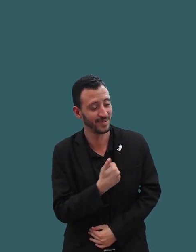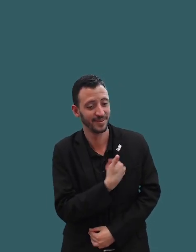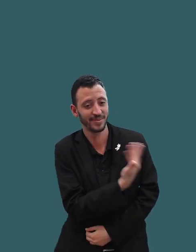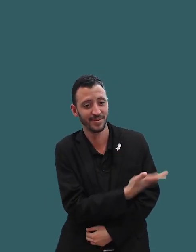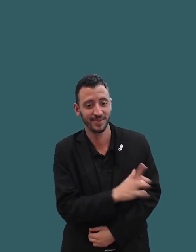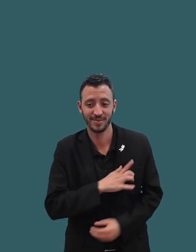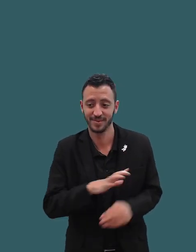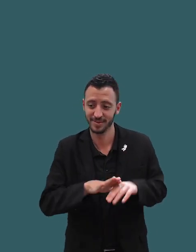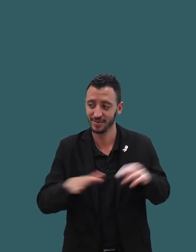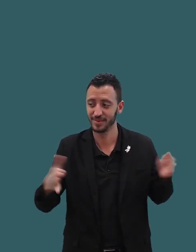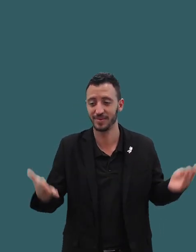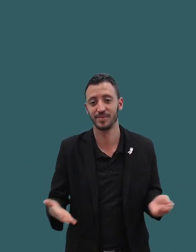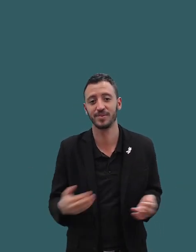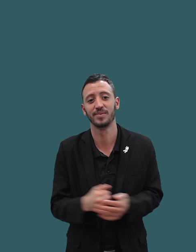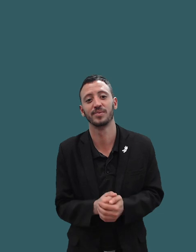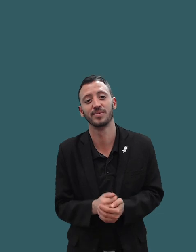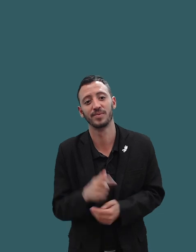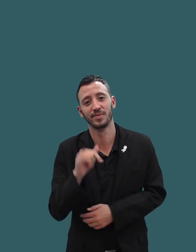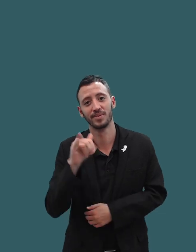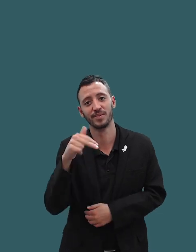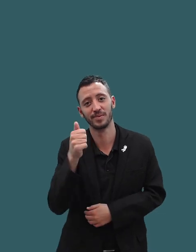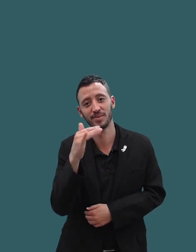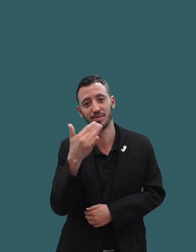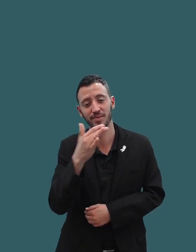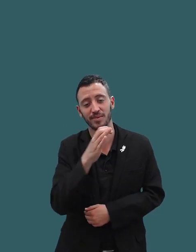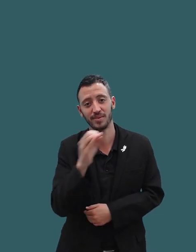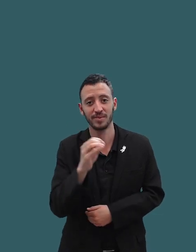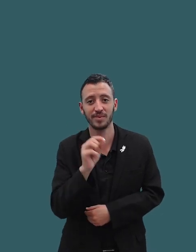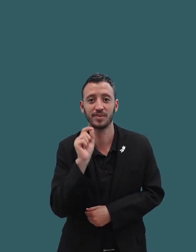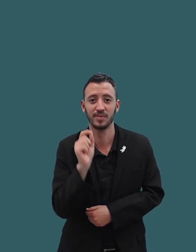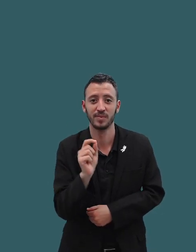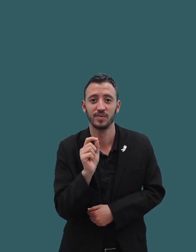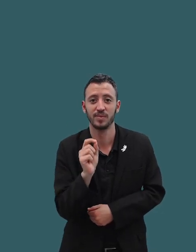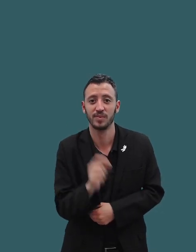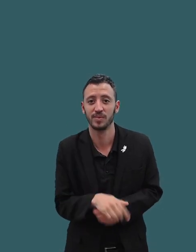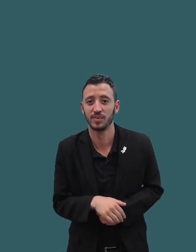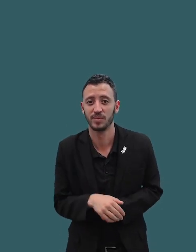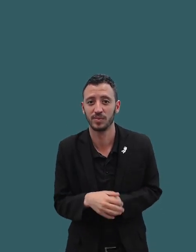que estão nessa mesa. Inácio Arruda, com quem